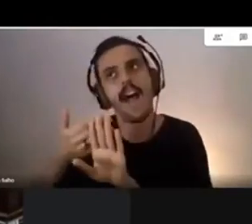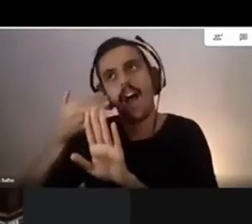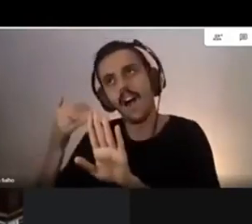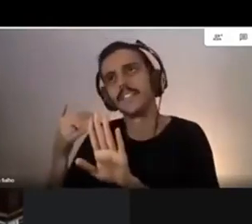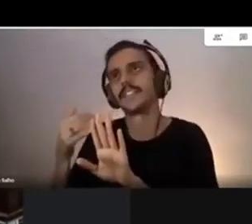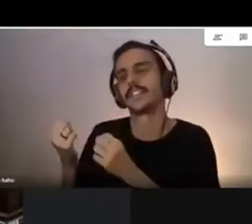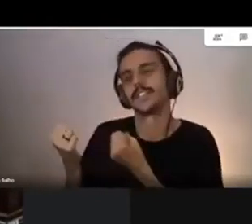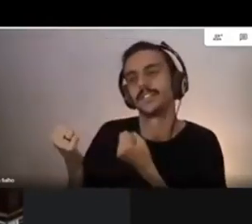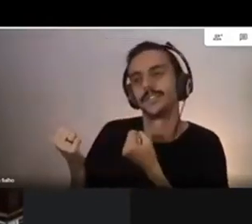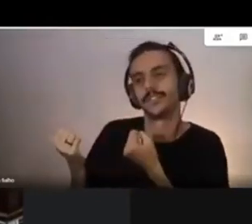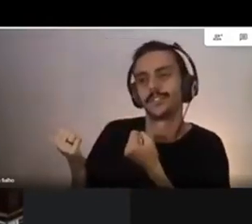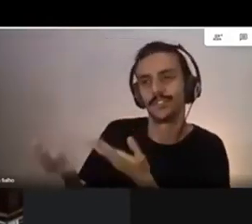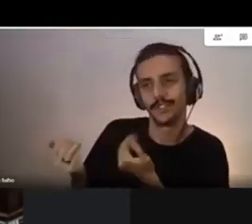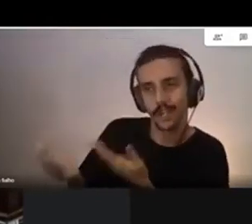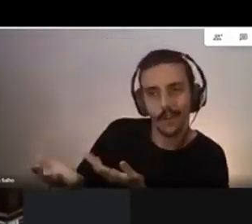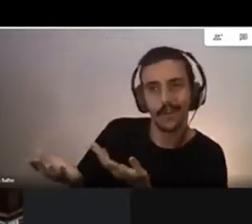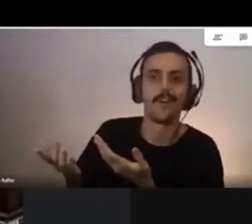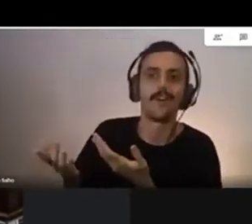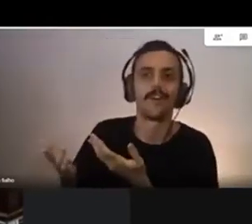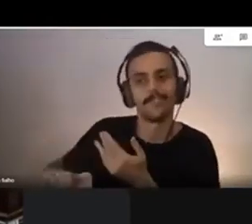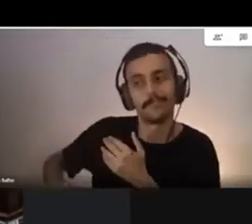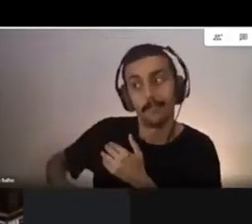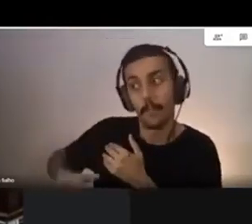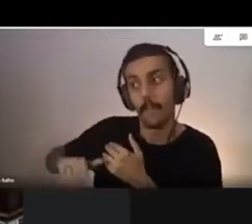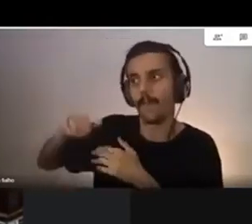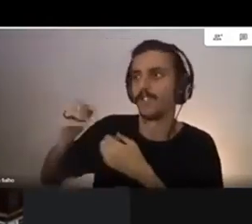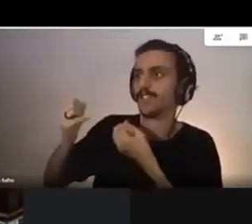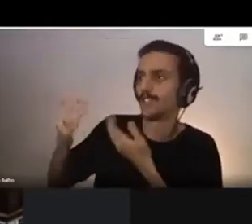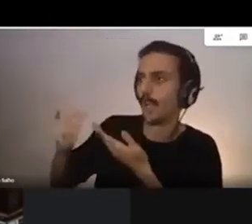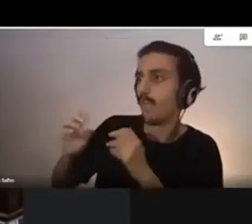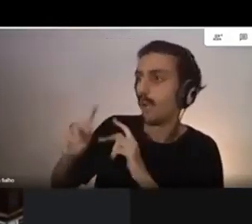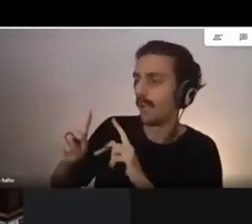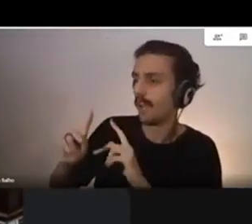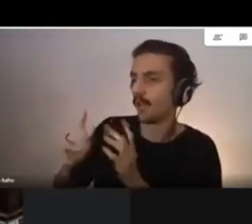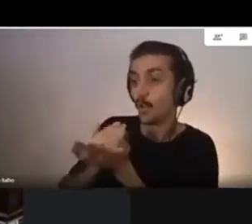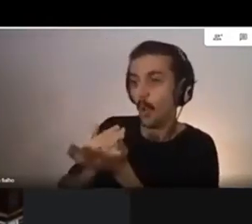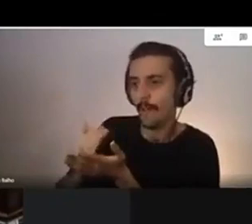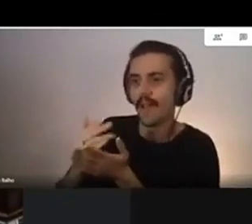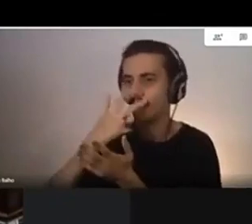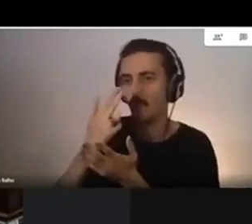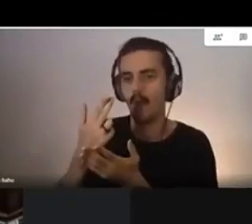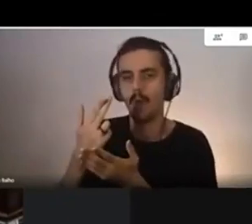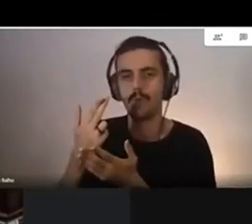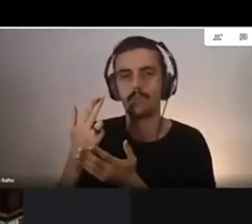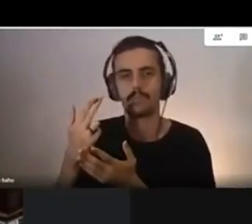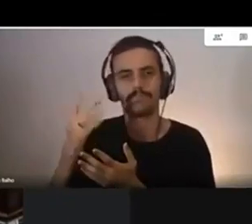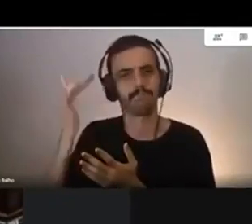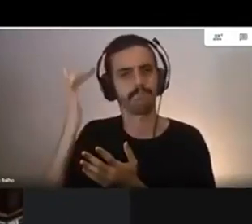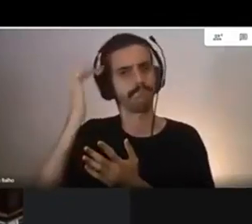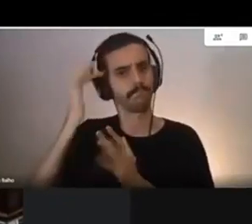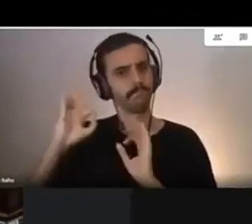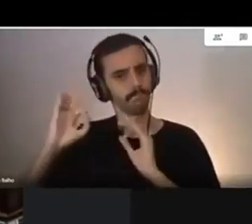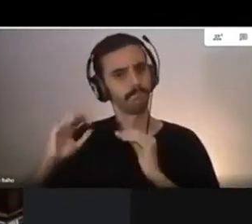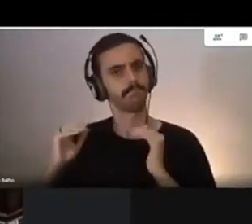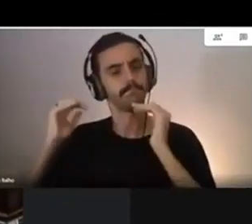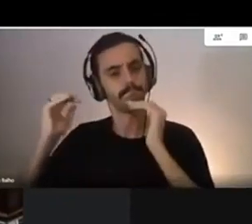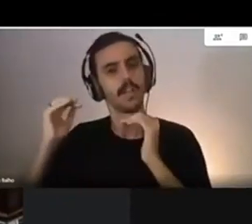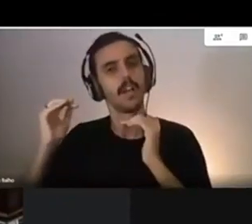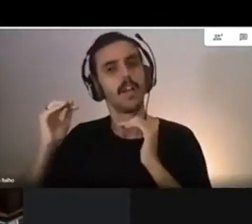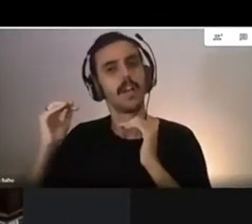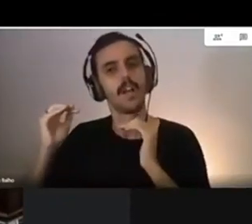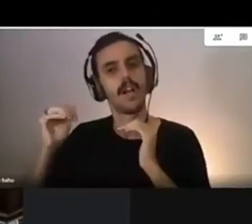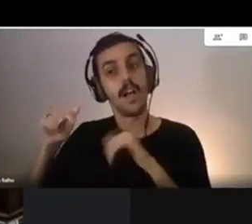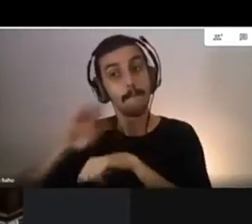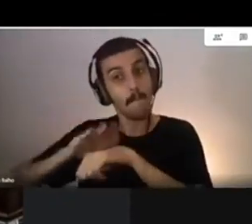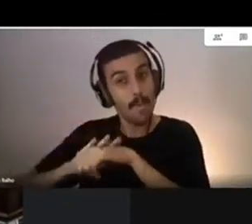final da adolescência, já entrando então na vida adulta, e a gente vai começar a repensar sobre quais são as escolhas que a gente quer